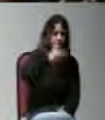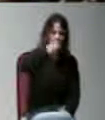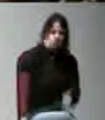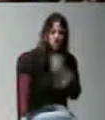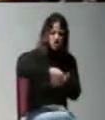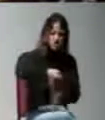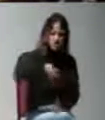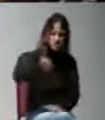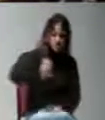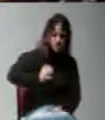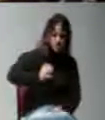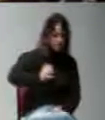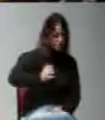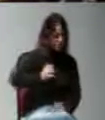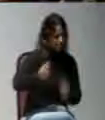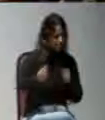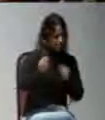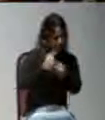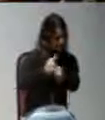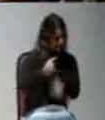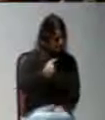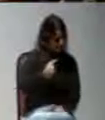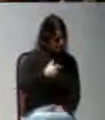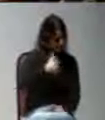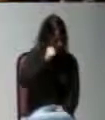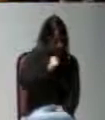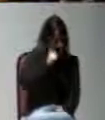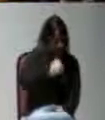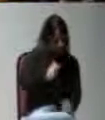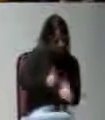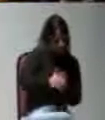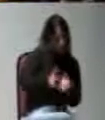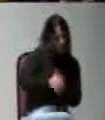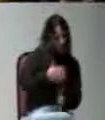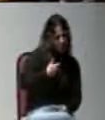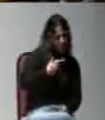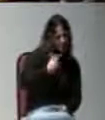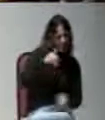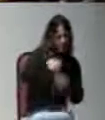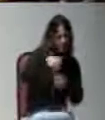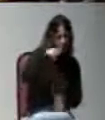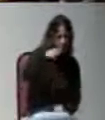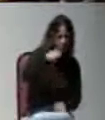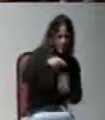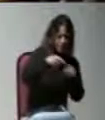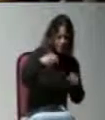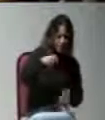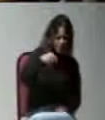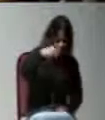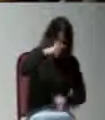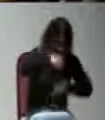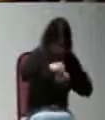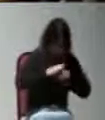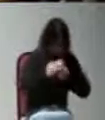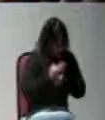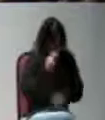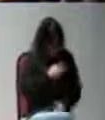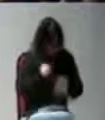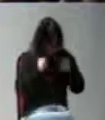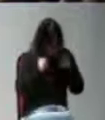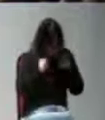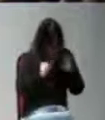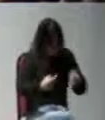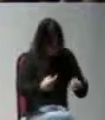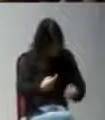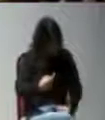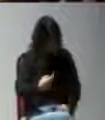Mas, entretanto, essa mesma mulher pobre pode ser vítima da violência em seu bairro popular, pode ter um filho morto e ter